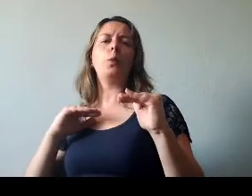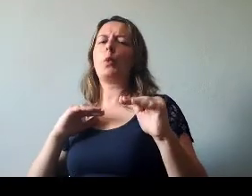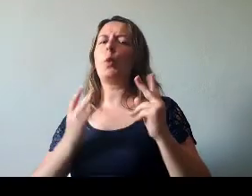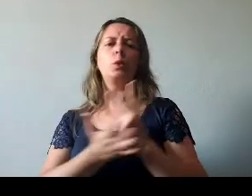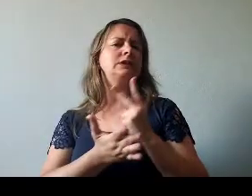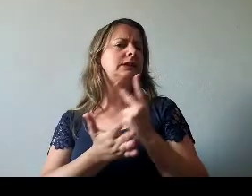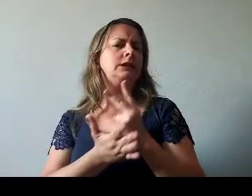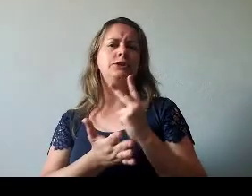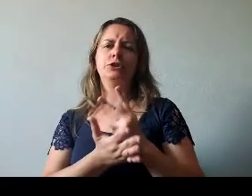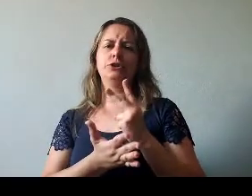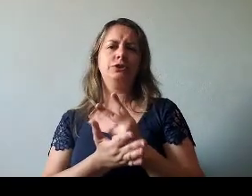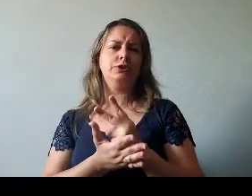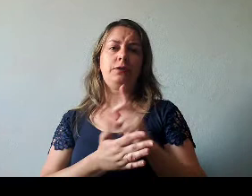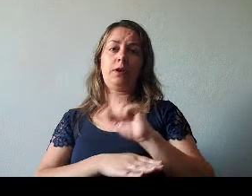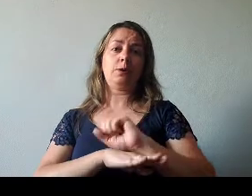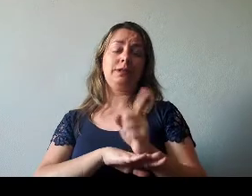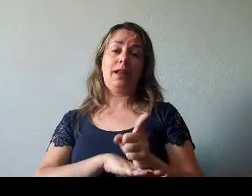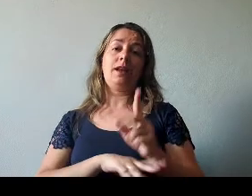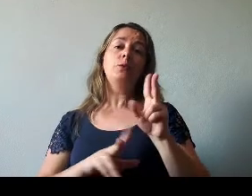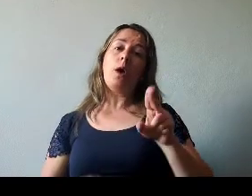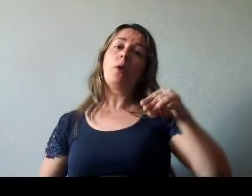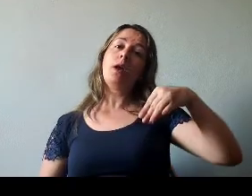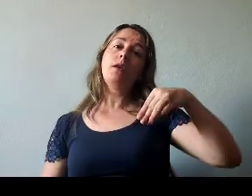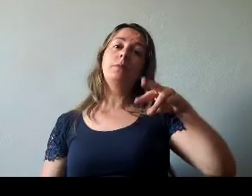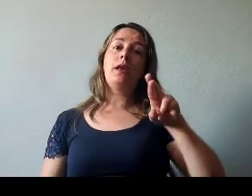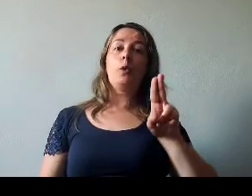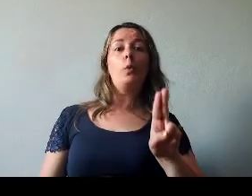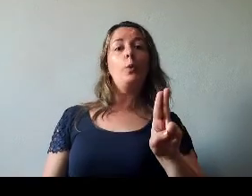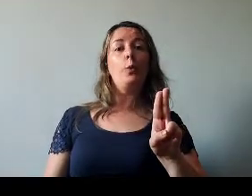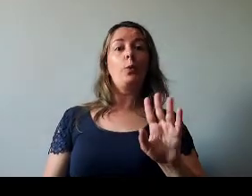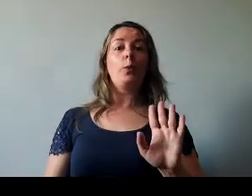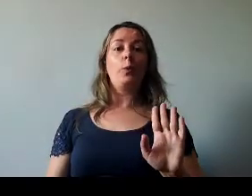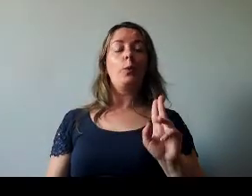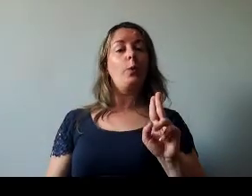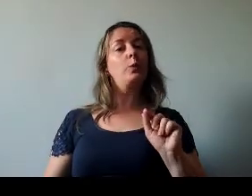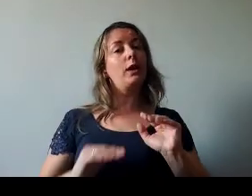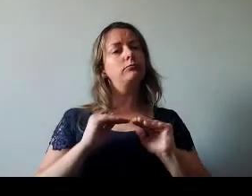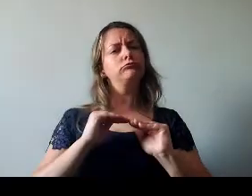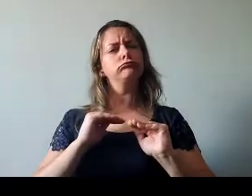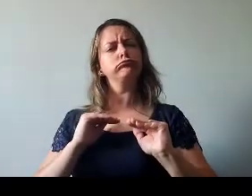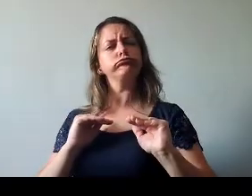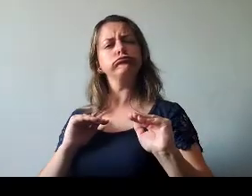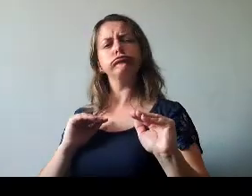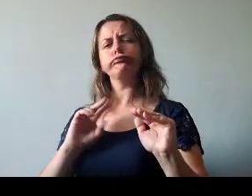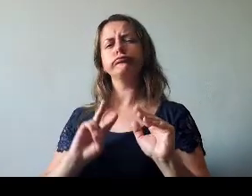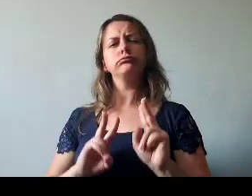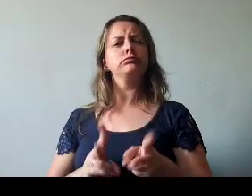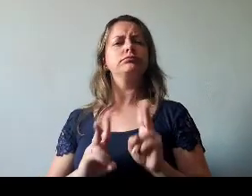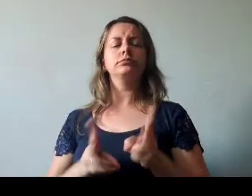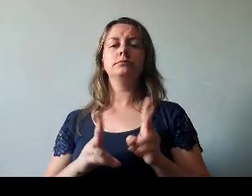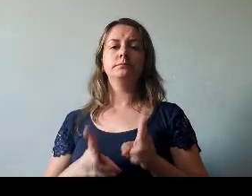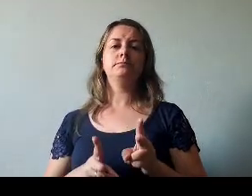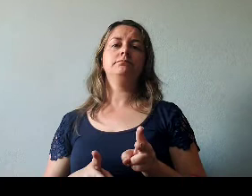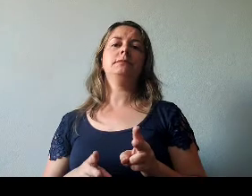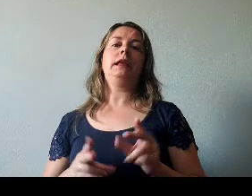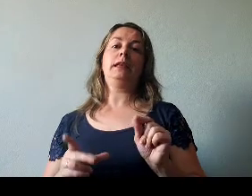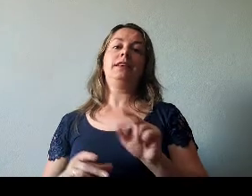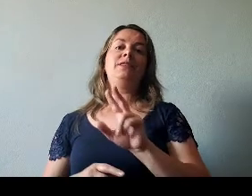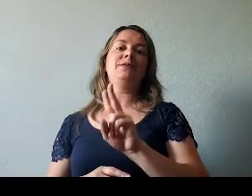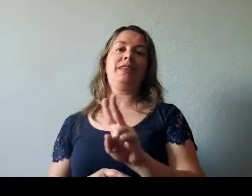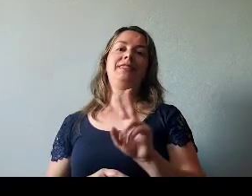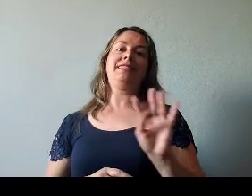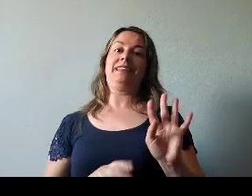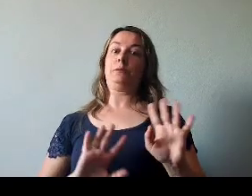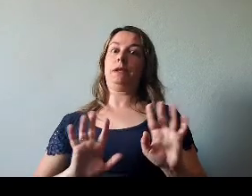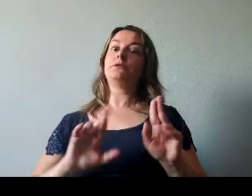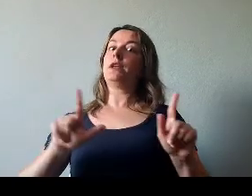aí, que seria o caso do movimento uniforme, né? O movimento uniforme, a distância é igual a VT, né? Mas aqui não, aqui tem uma segunda